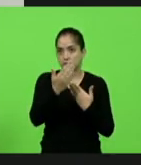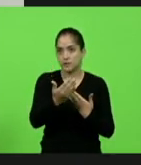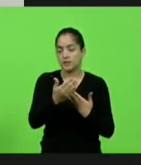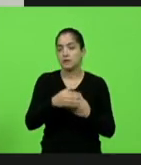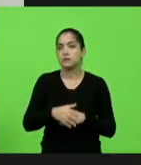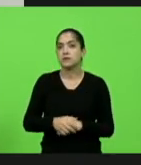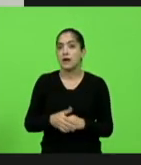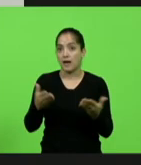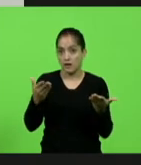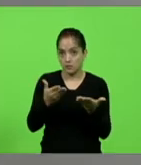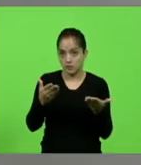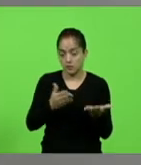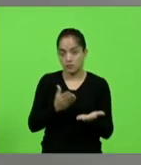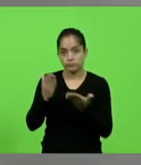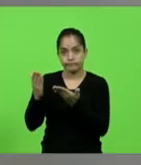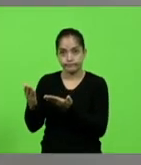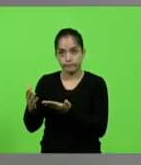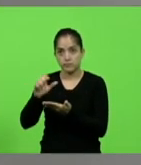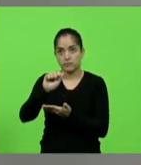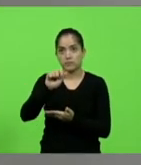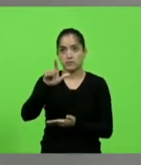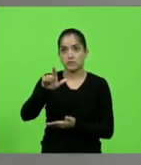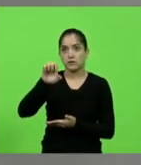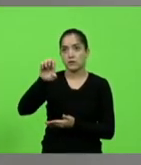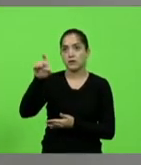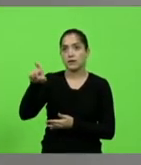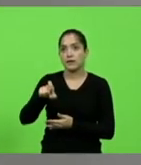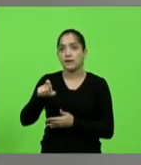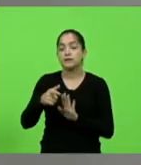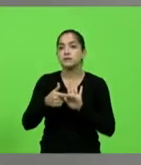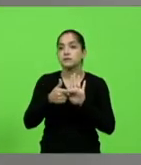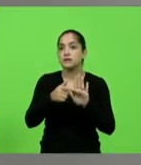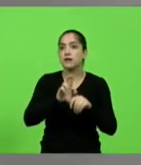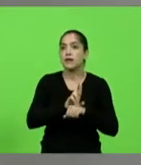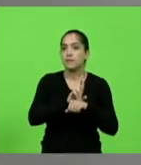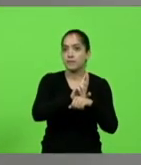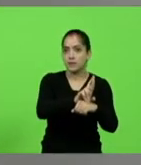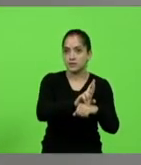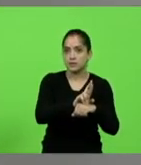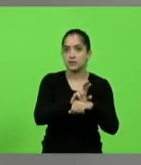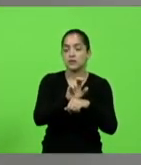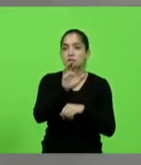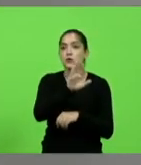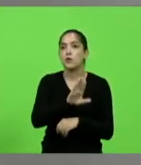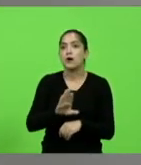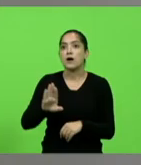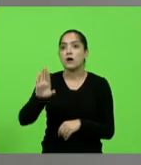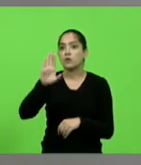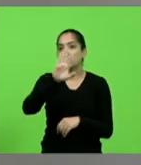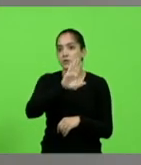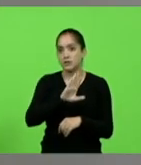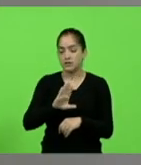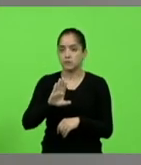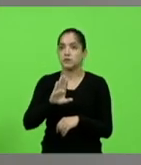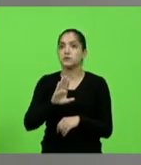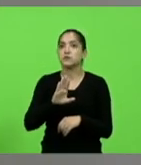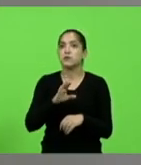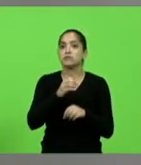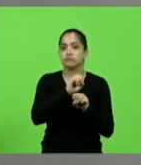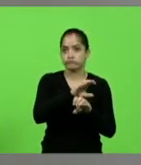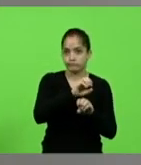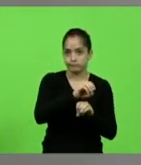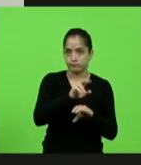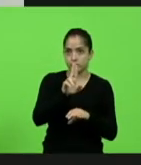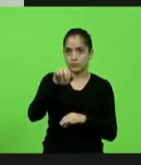Eu passo a palavra agora ao Alex Tardetti, representando a União Nacional dos Dirigentes Municipais de Educação e a Undime